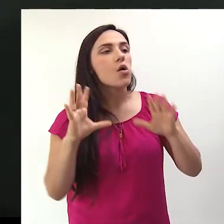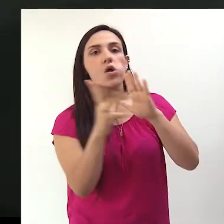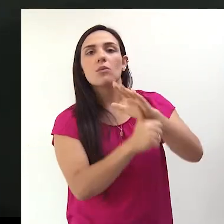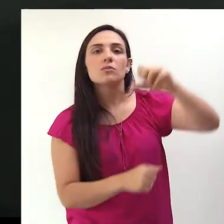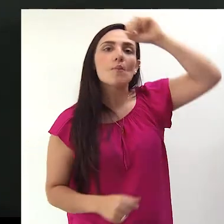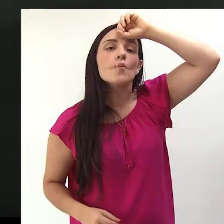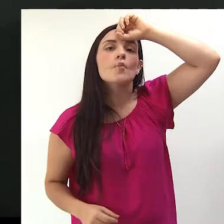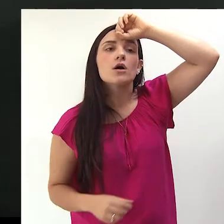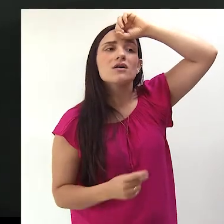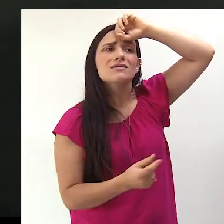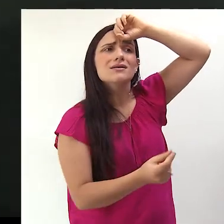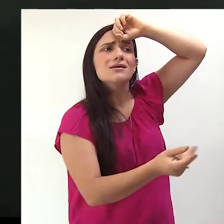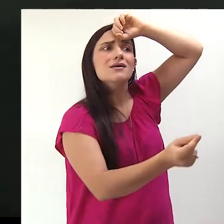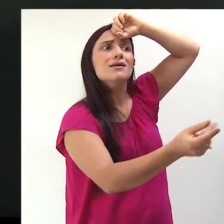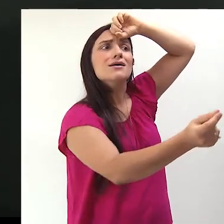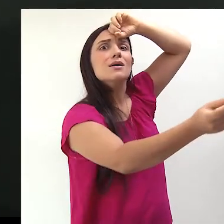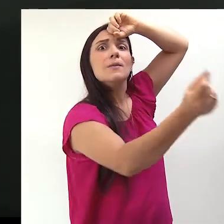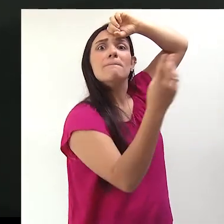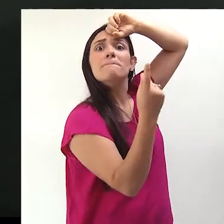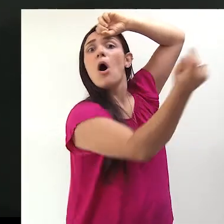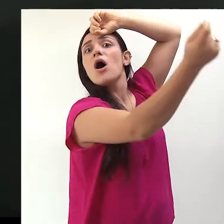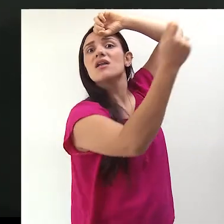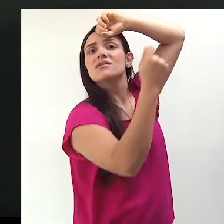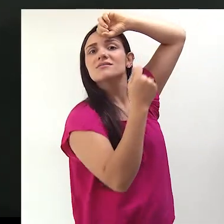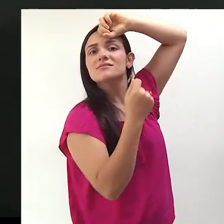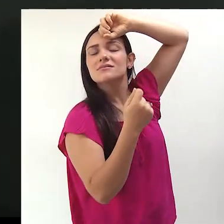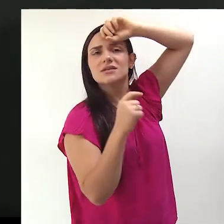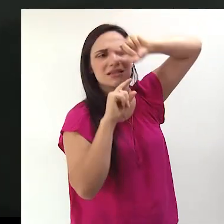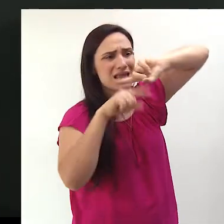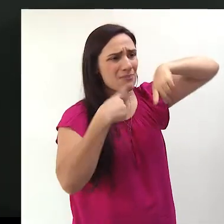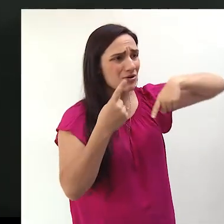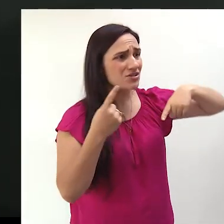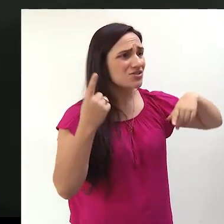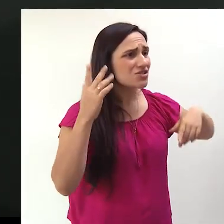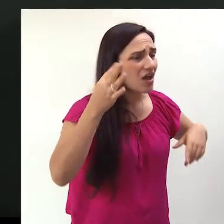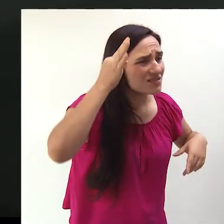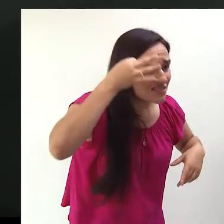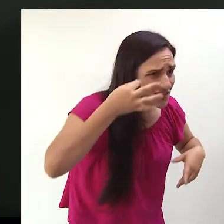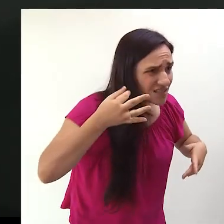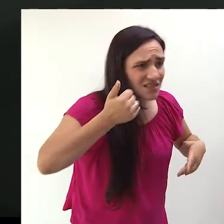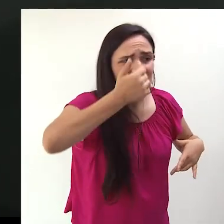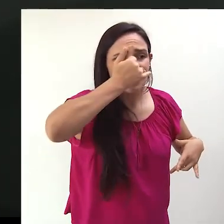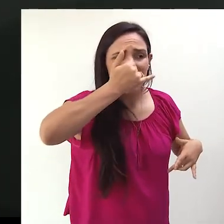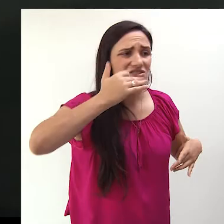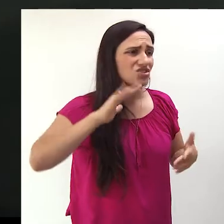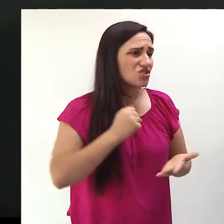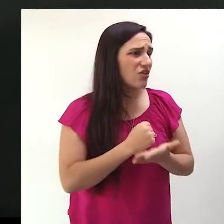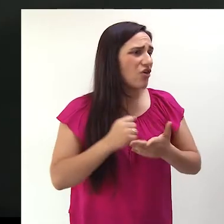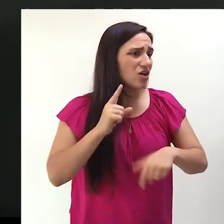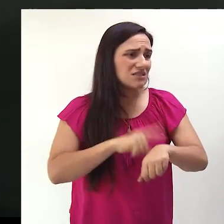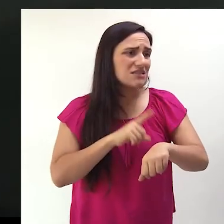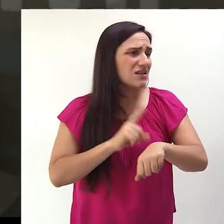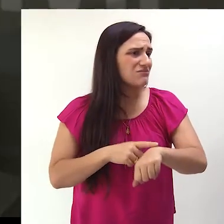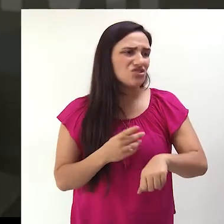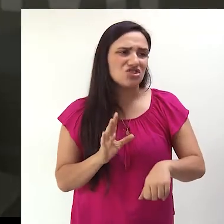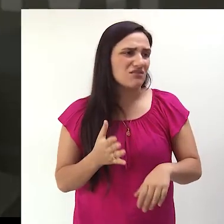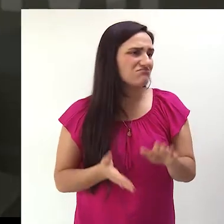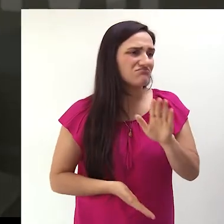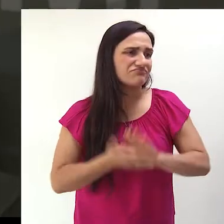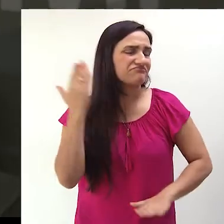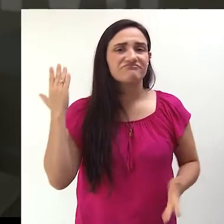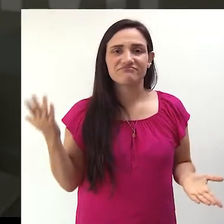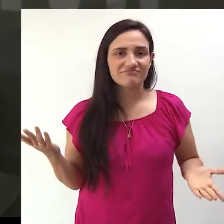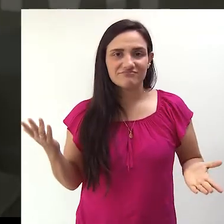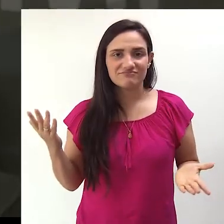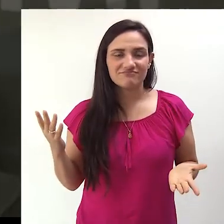já aconteceu. Isso dificulta muito a recuperação, o trabalho. Então, num caso como esse aí, é muito gratificante. E, doutor,